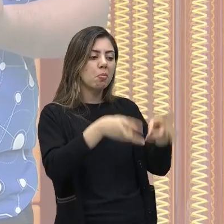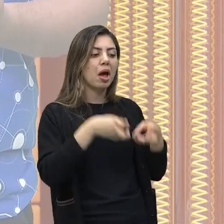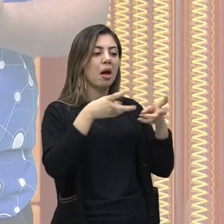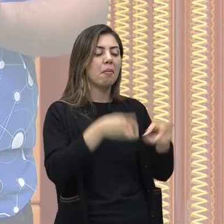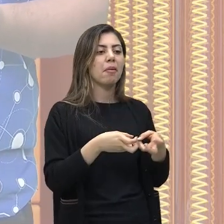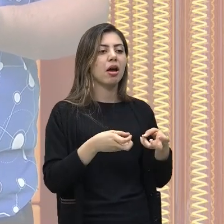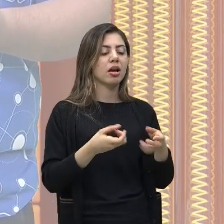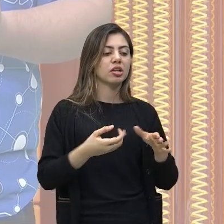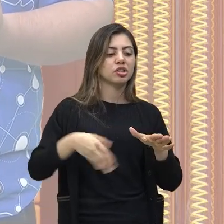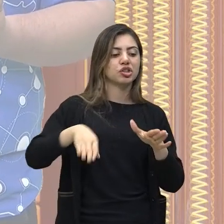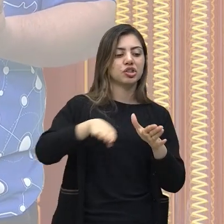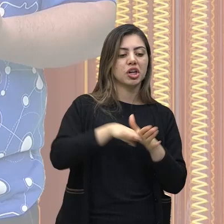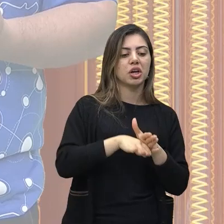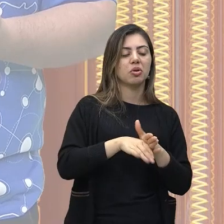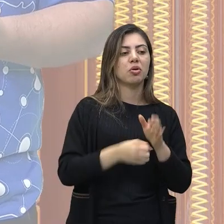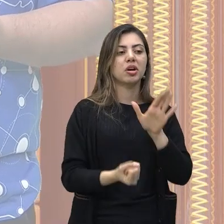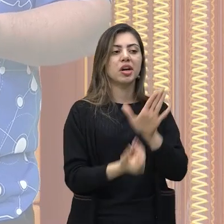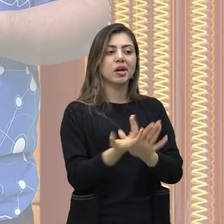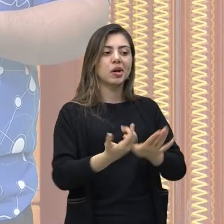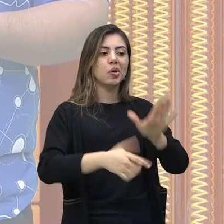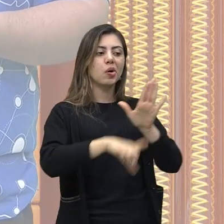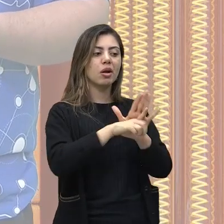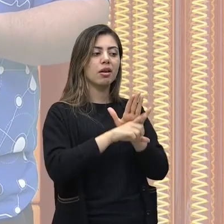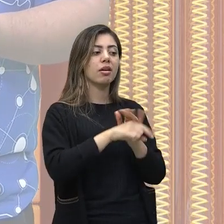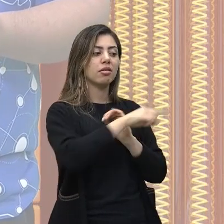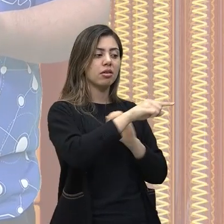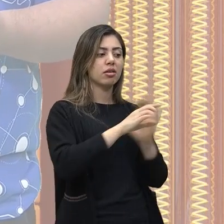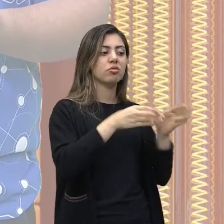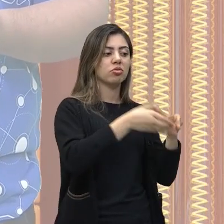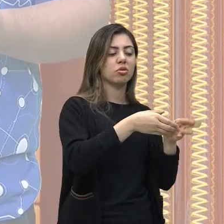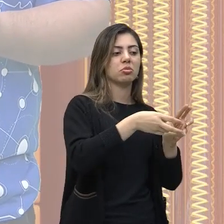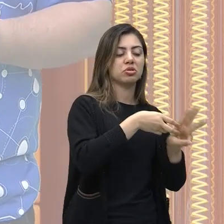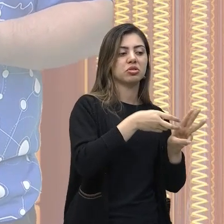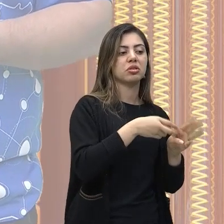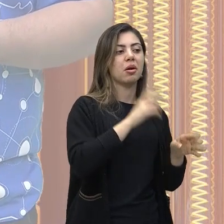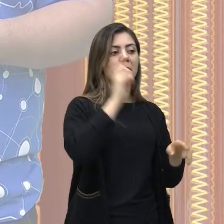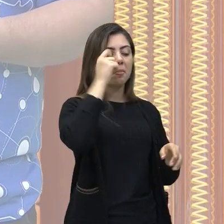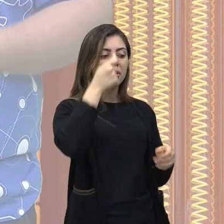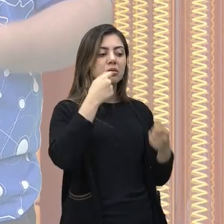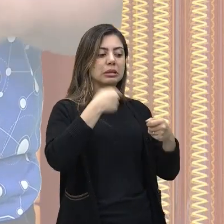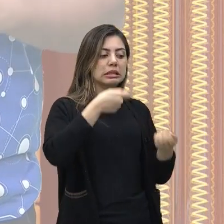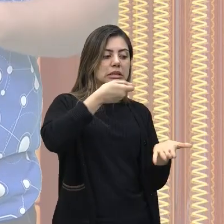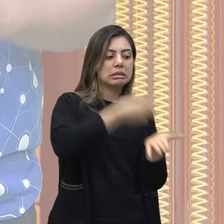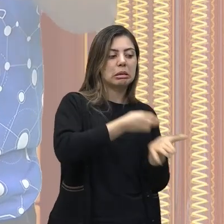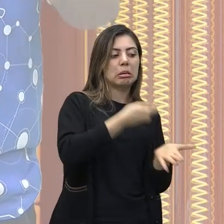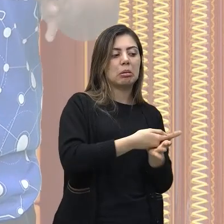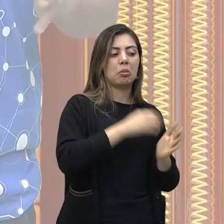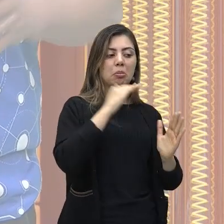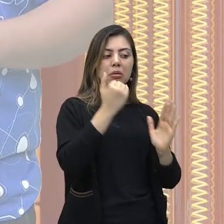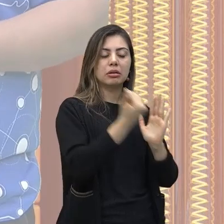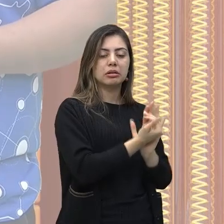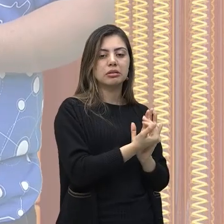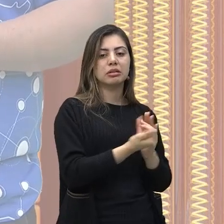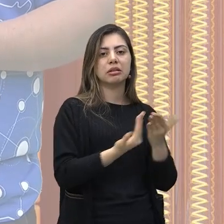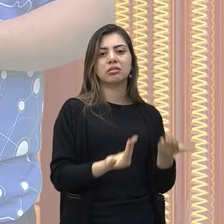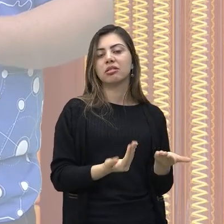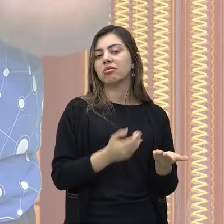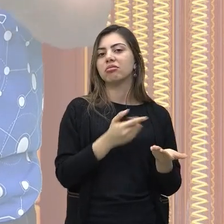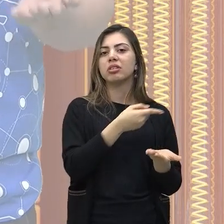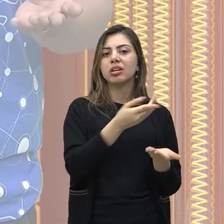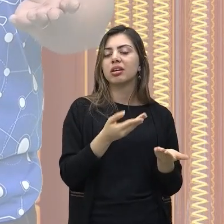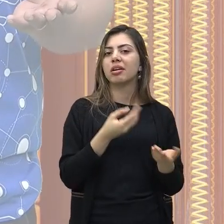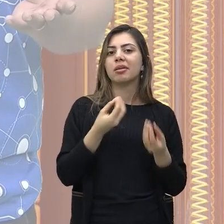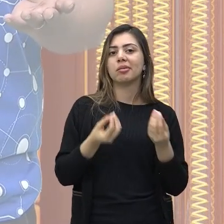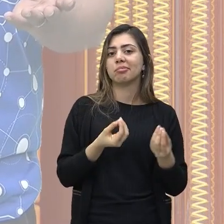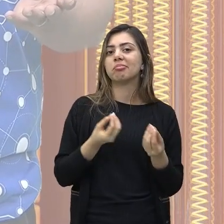e estabeleceu leis que foram impostas sobre os povos tradicionais e sobre os negros que foram trazidos e deixou-lhes de fora de todo o processo.